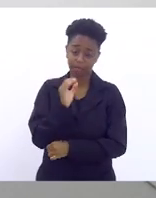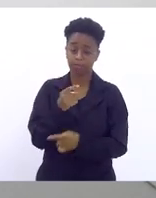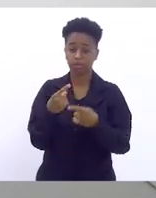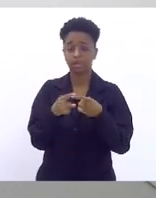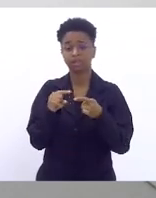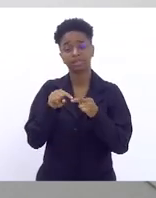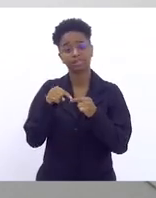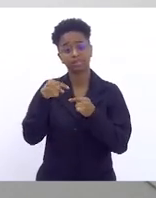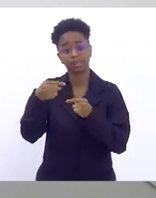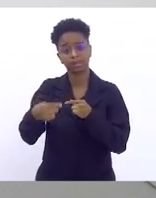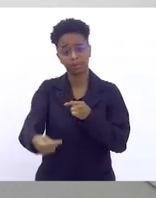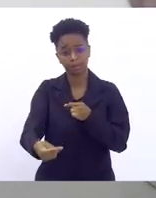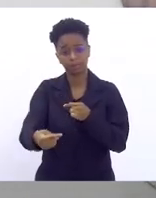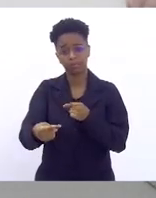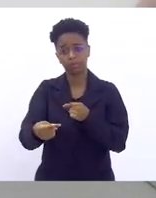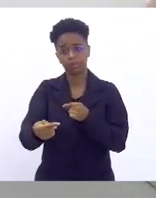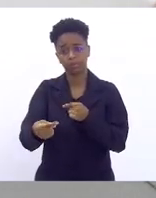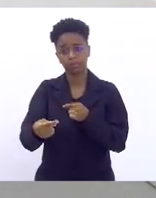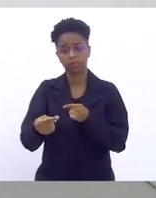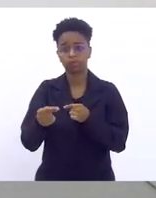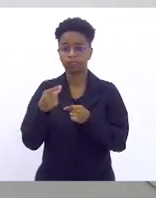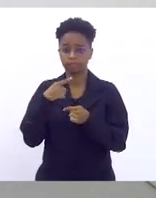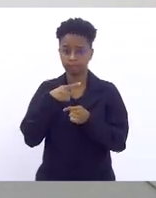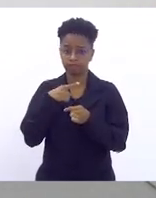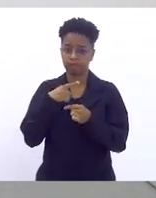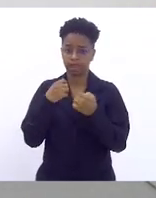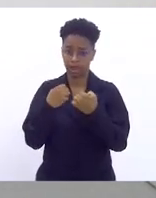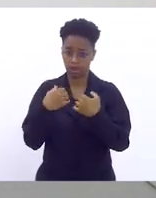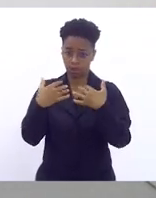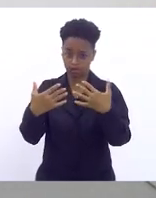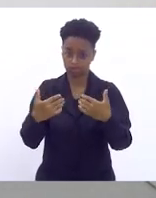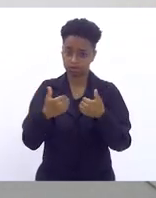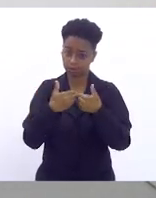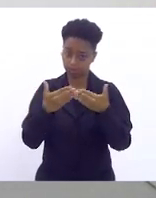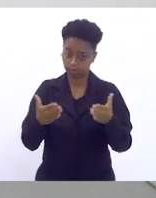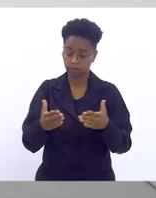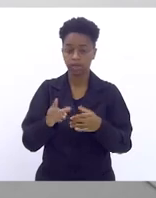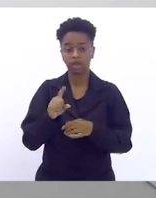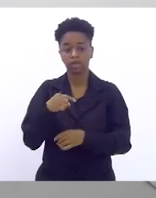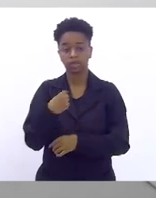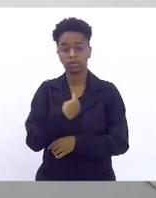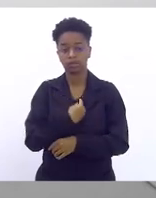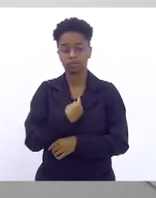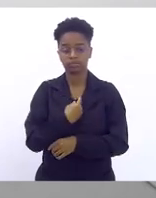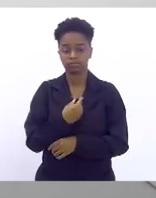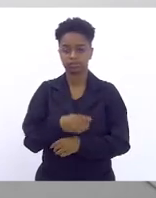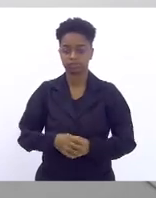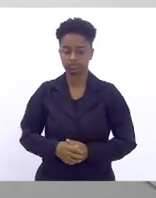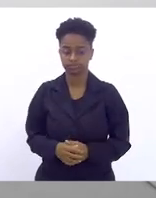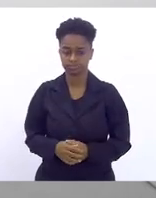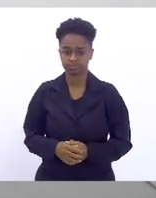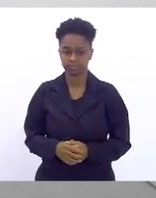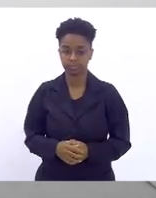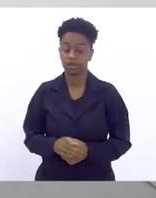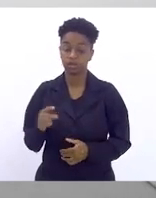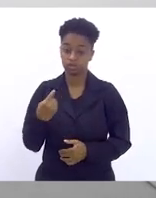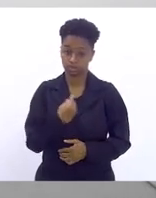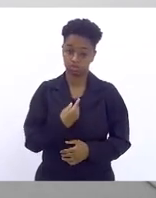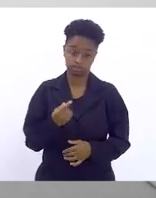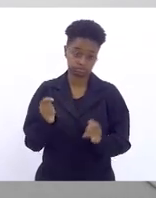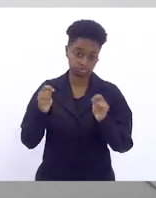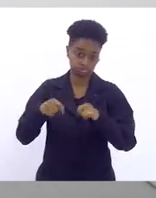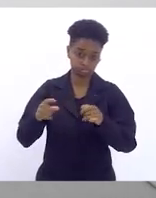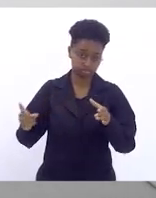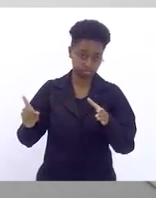vai ser pública você já lançou na matriz de Sumo de todos a gente vai poder com a sua presença com a